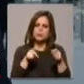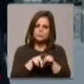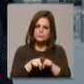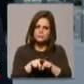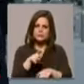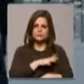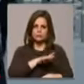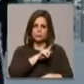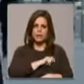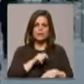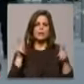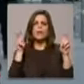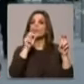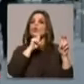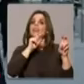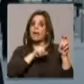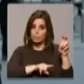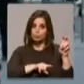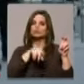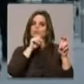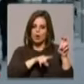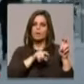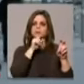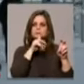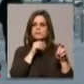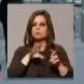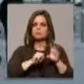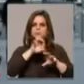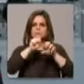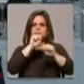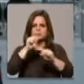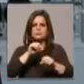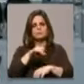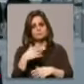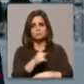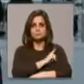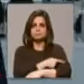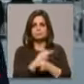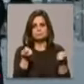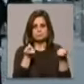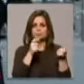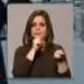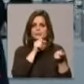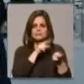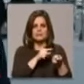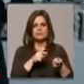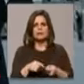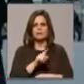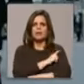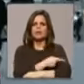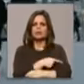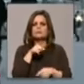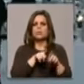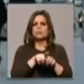Podemos, que segundo as sondagens pode ascender ao poder e que foi de facto a força política ausente mais presente deste último debate